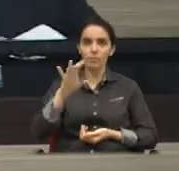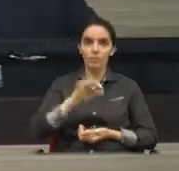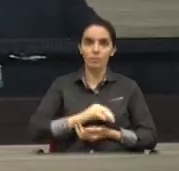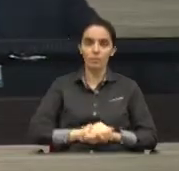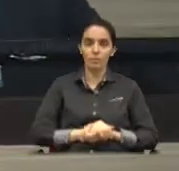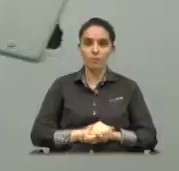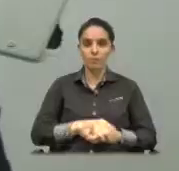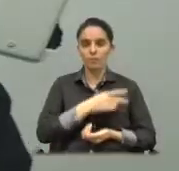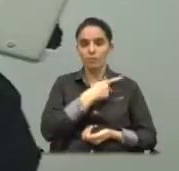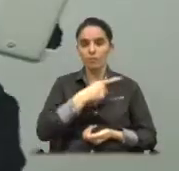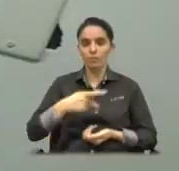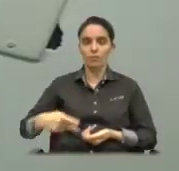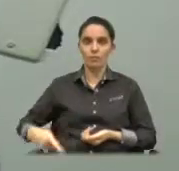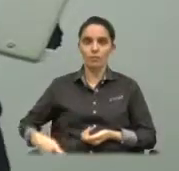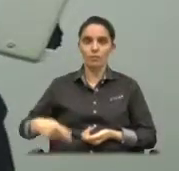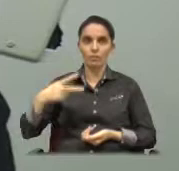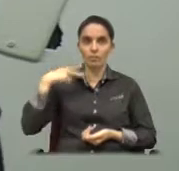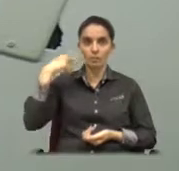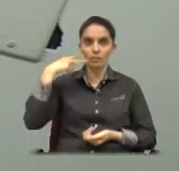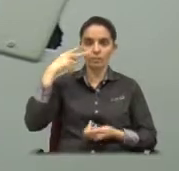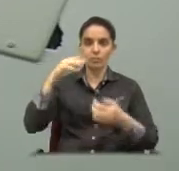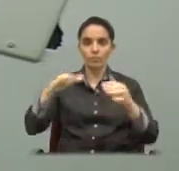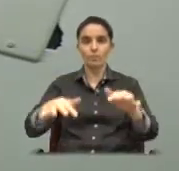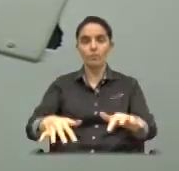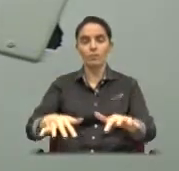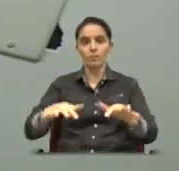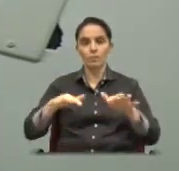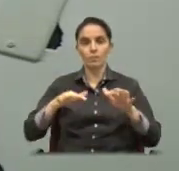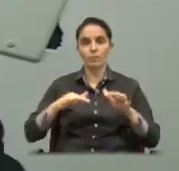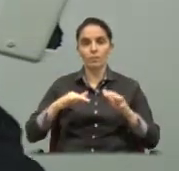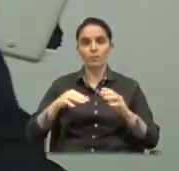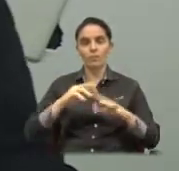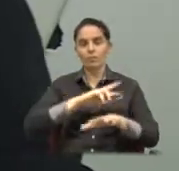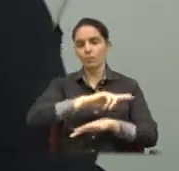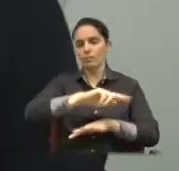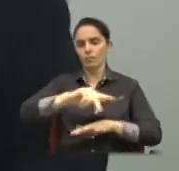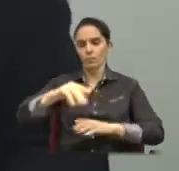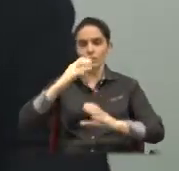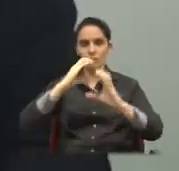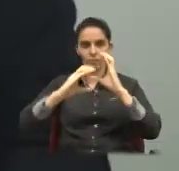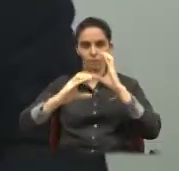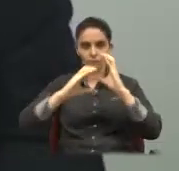Senhor presidente, nobres pares, por presente, os meios de comunicação,